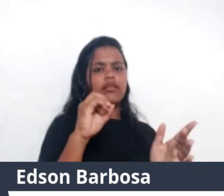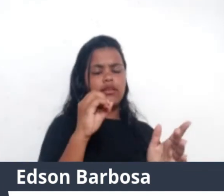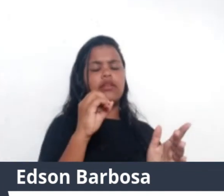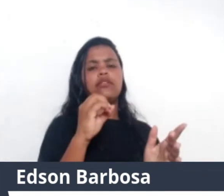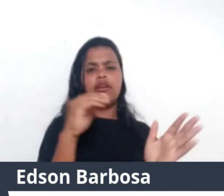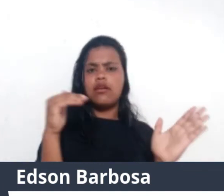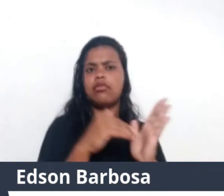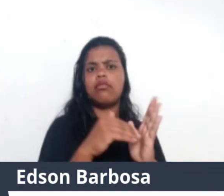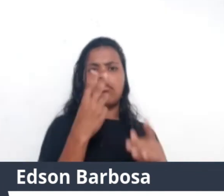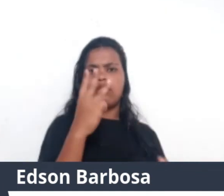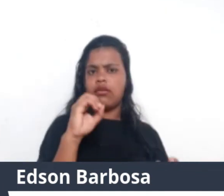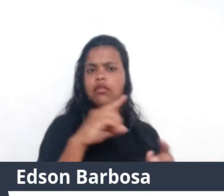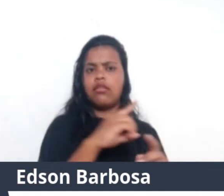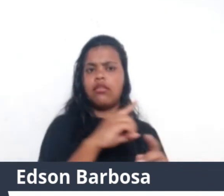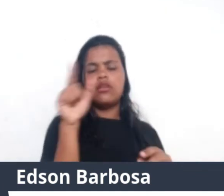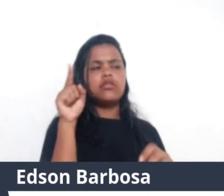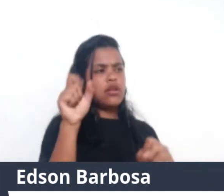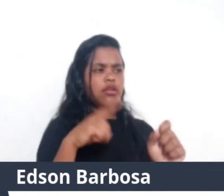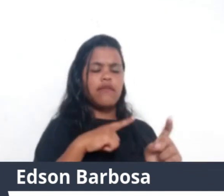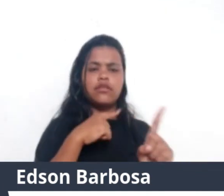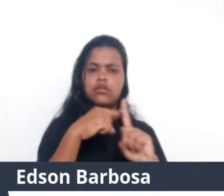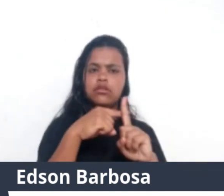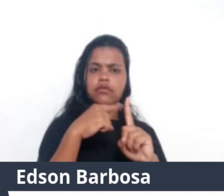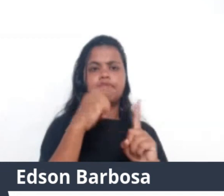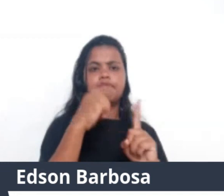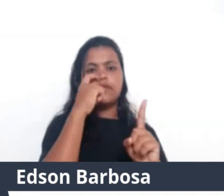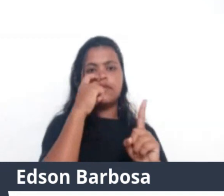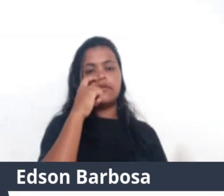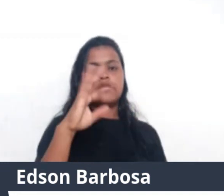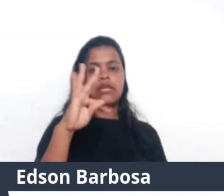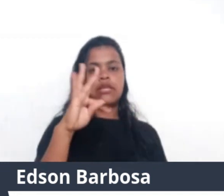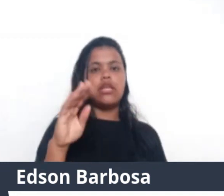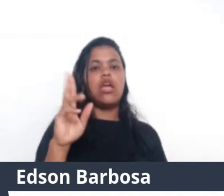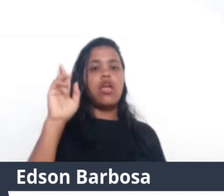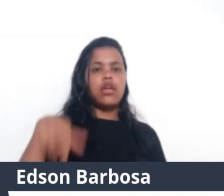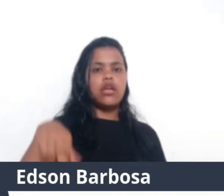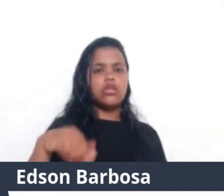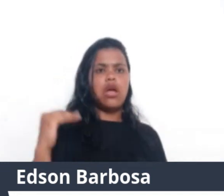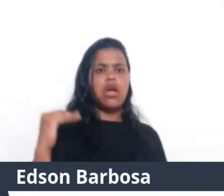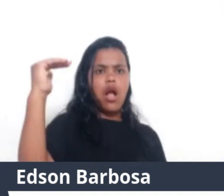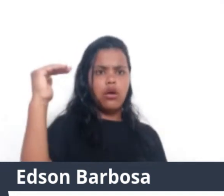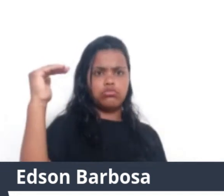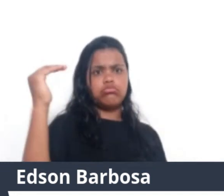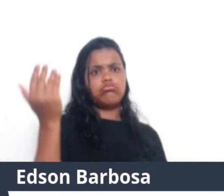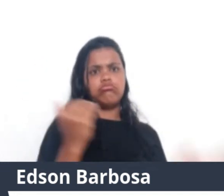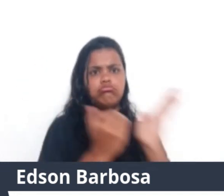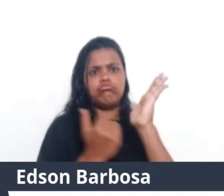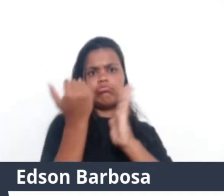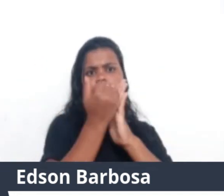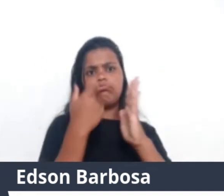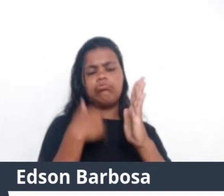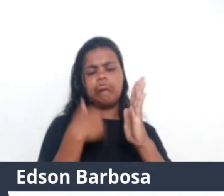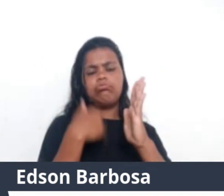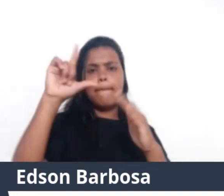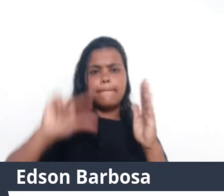fez o primeiro exame, deu um CT, que é o valor do resultado alto, que ele é inversamente proporcional, quanto mais baixo, maior a